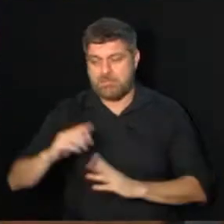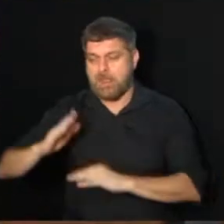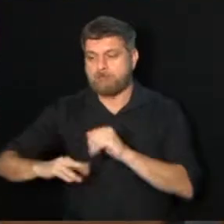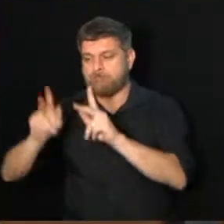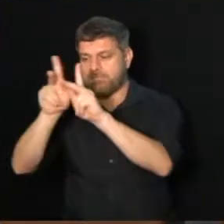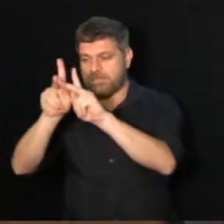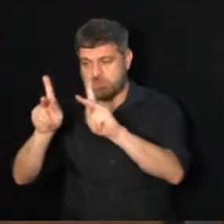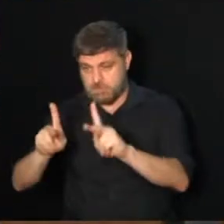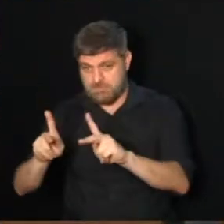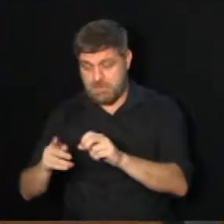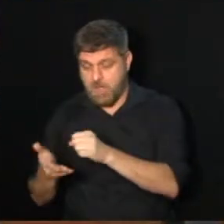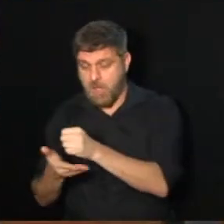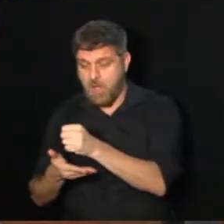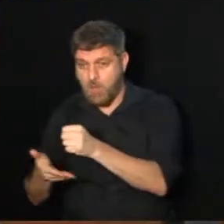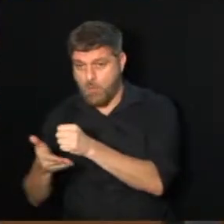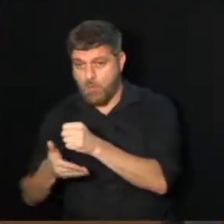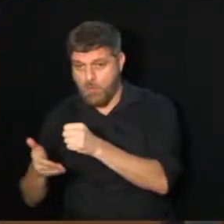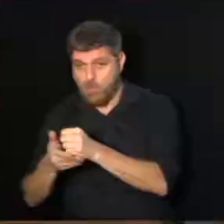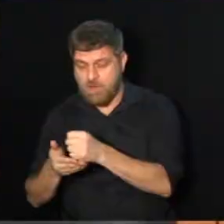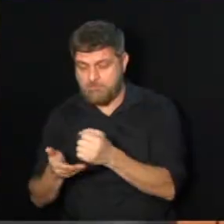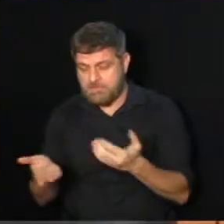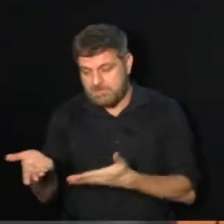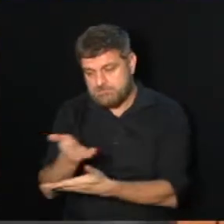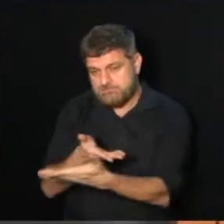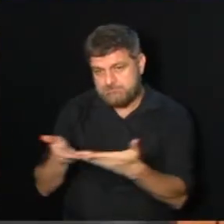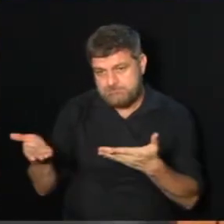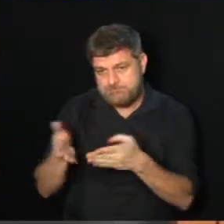ou princípios restaurativos sejam